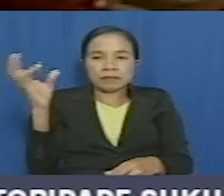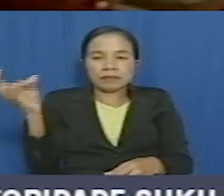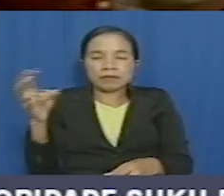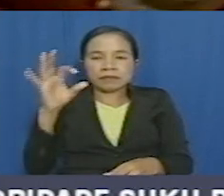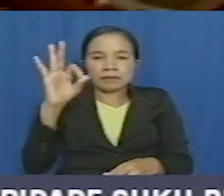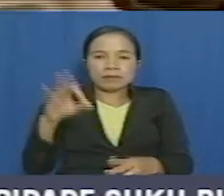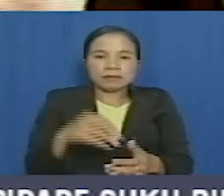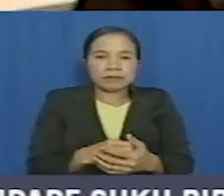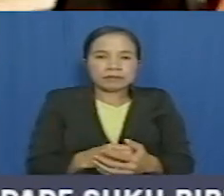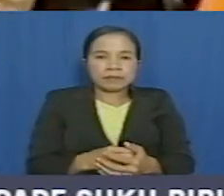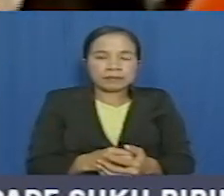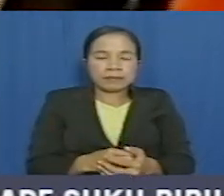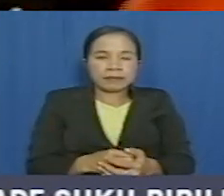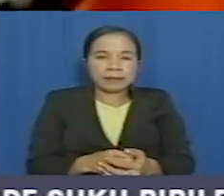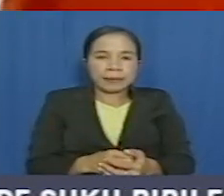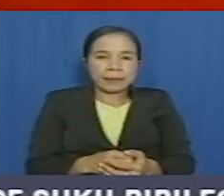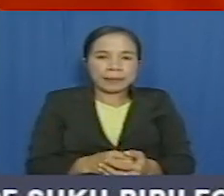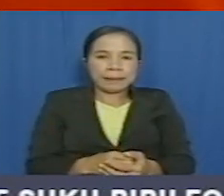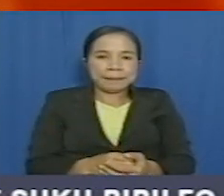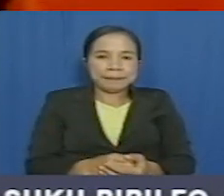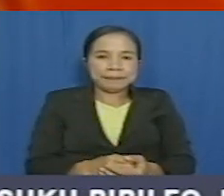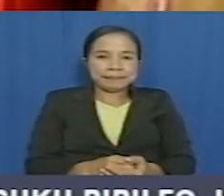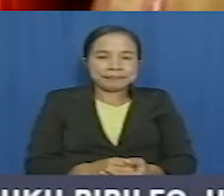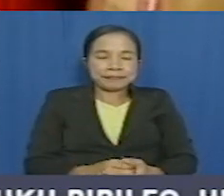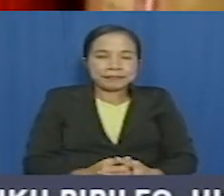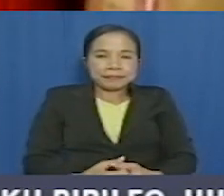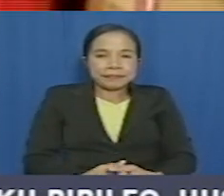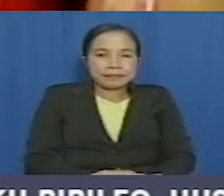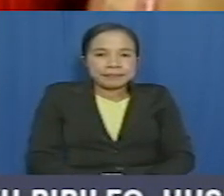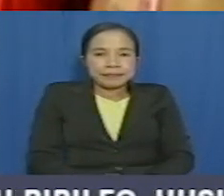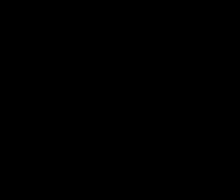alvo, Rio de Lourdes em Tul, Atos Tulusano Lourdes em Hito, o seu bocão Mari Pedro Bartetelli.